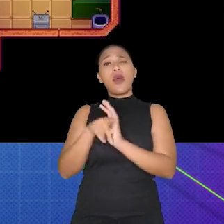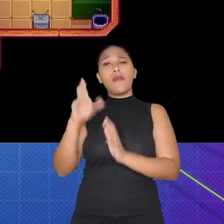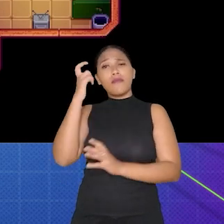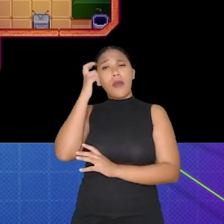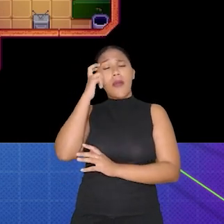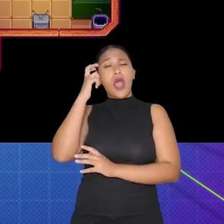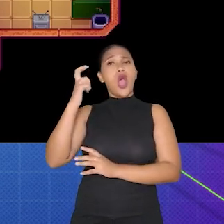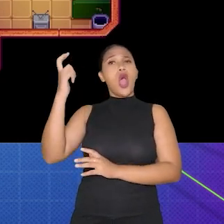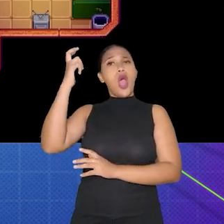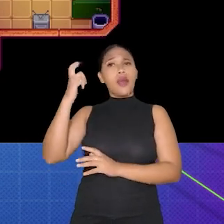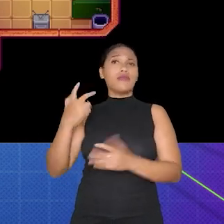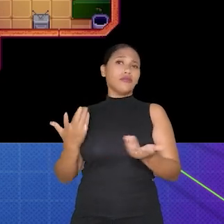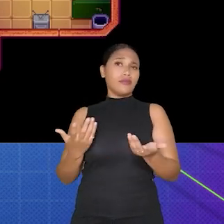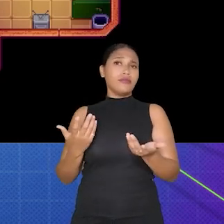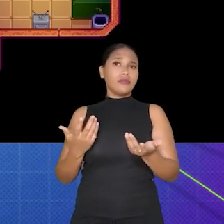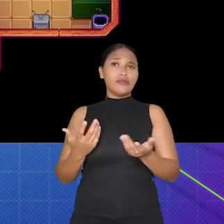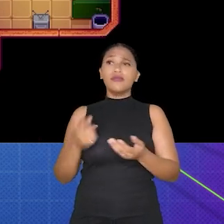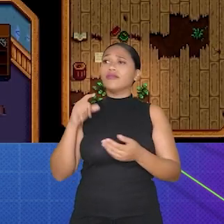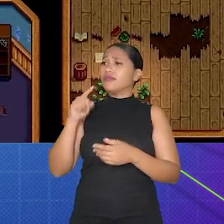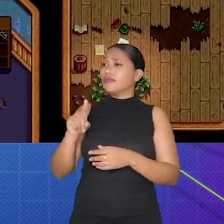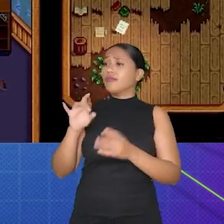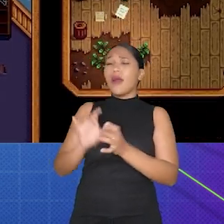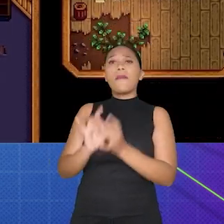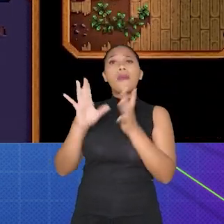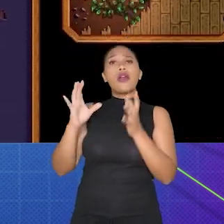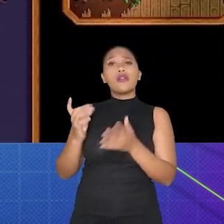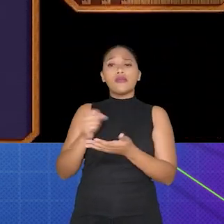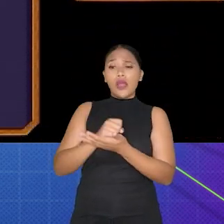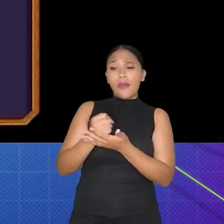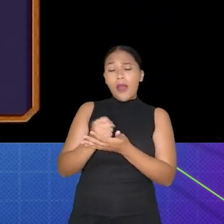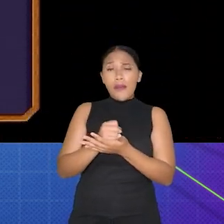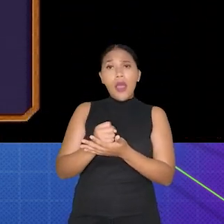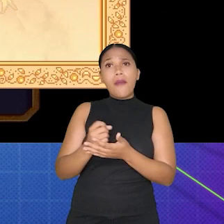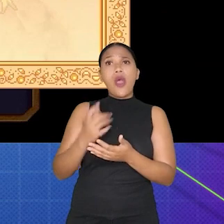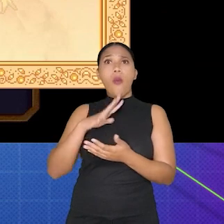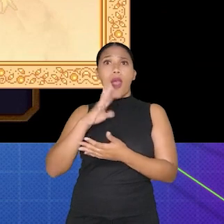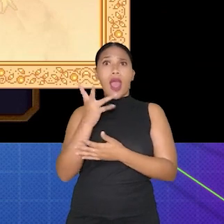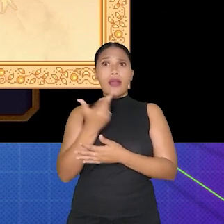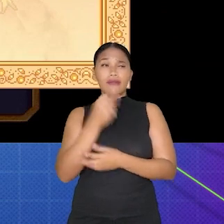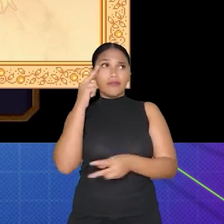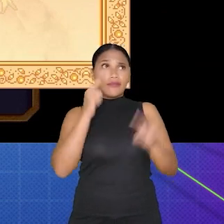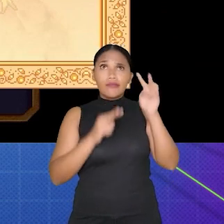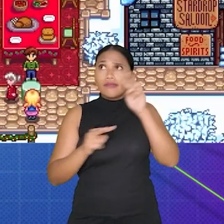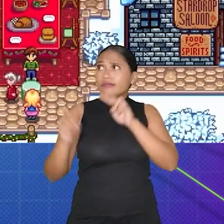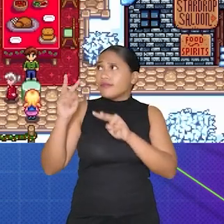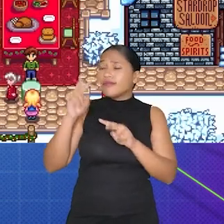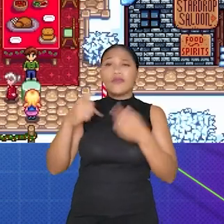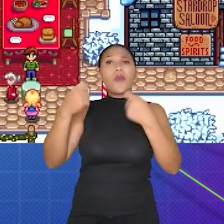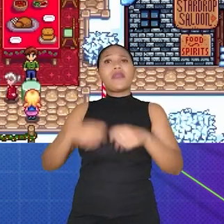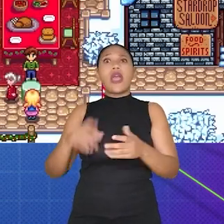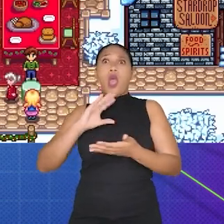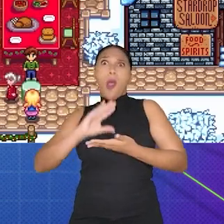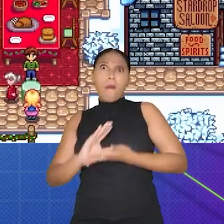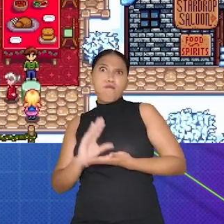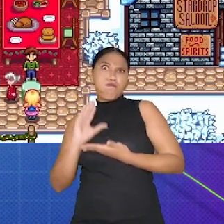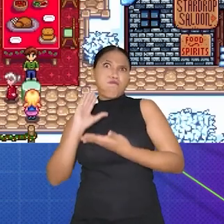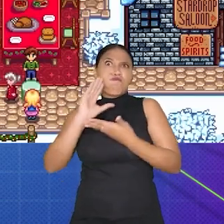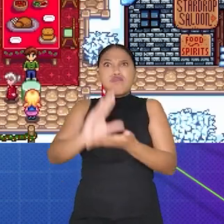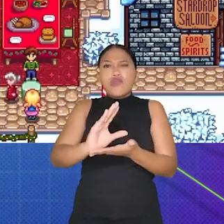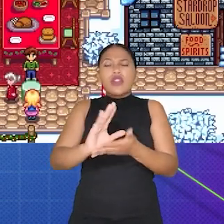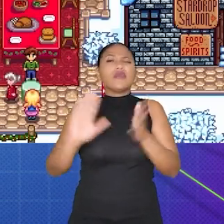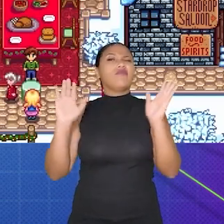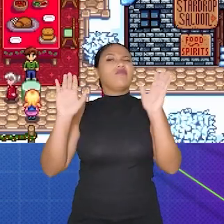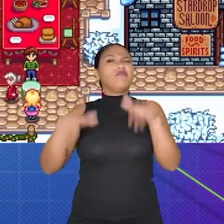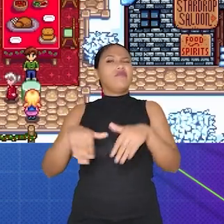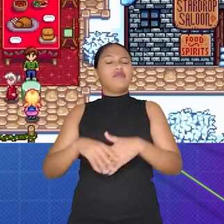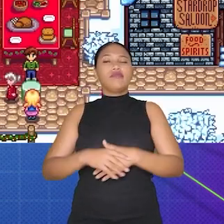inteligente para jogos independentes como Stardew Valley. Ele permite que os jogos sejam criados com alta qualidade visual, sem precisar de grandes